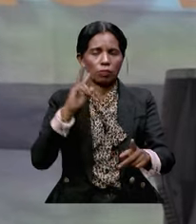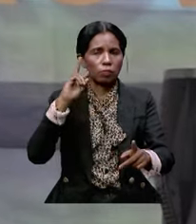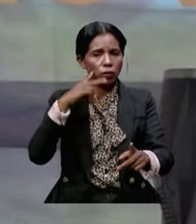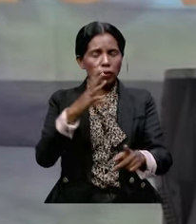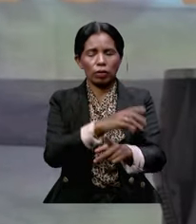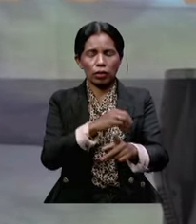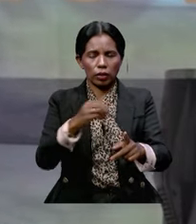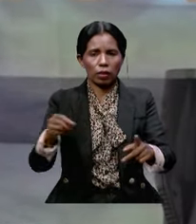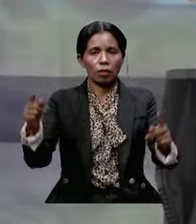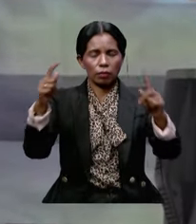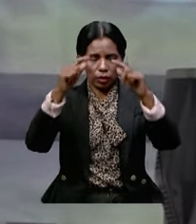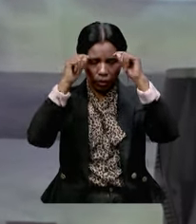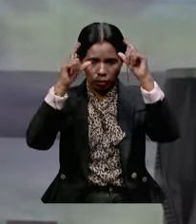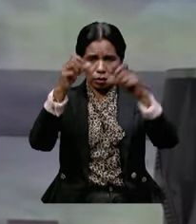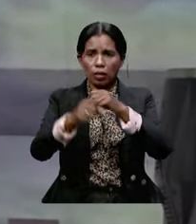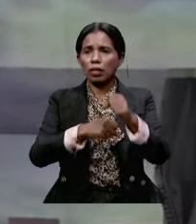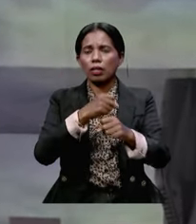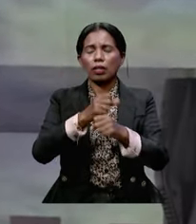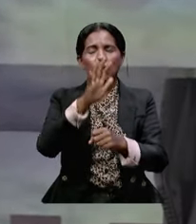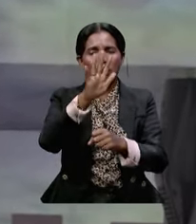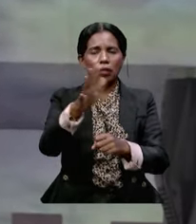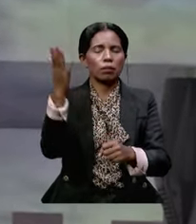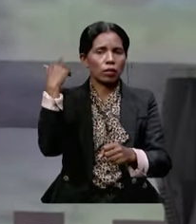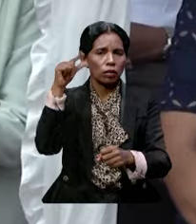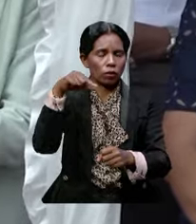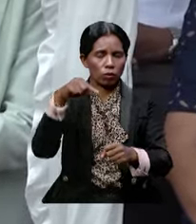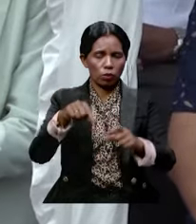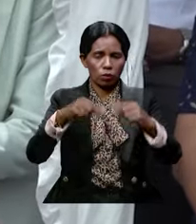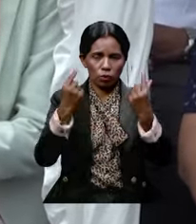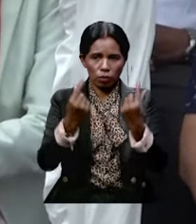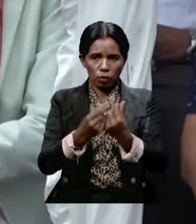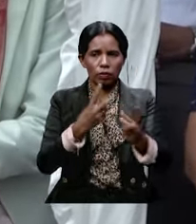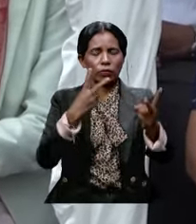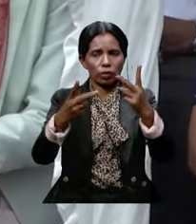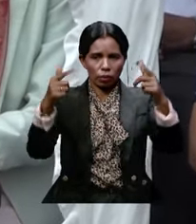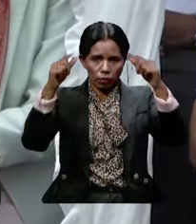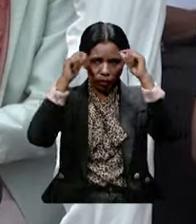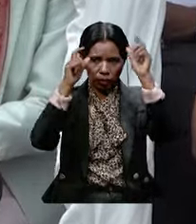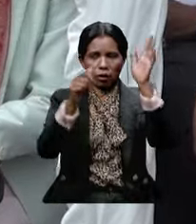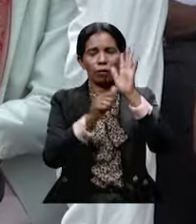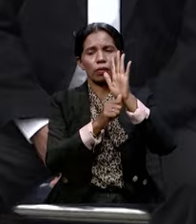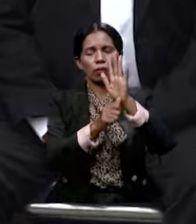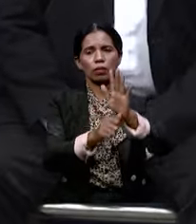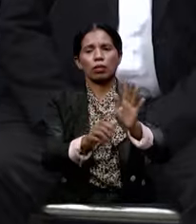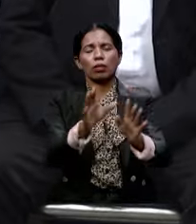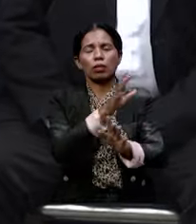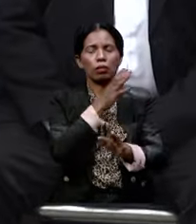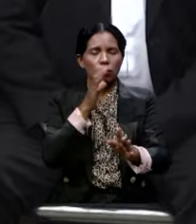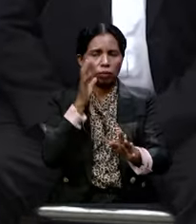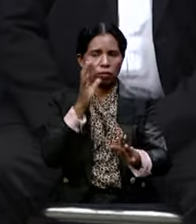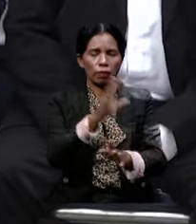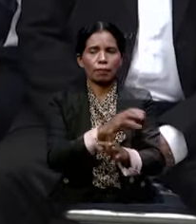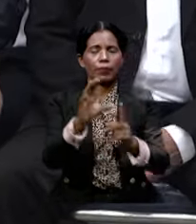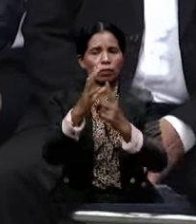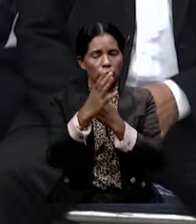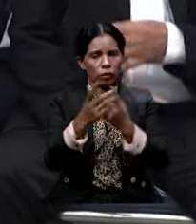no Timor-Leste, e Tinan Lima Liuba, grupo Arte Human, visita na Timor, no apresenta ona cultura. Cultura como o cidade Hunan,